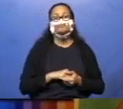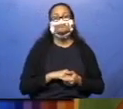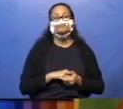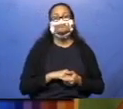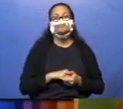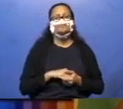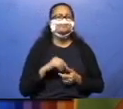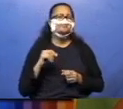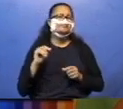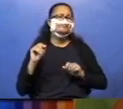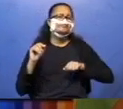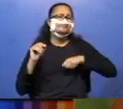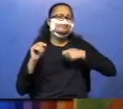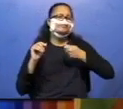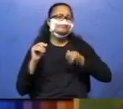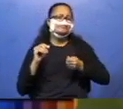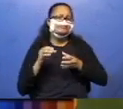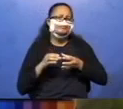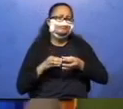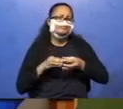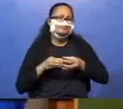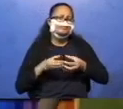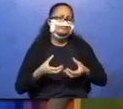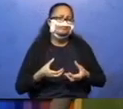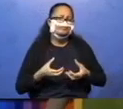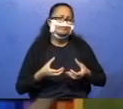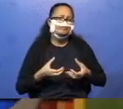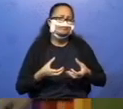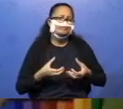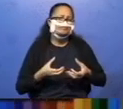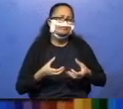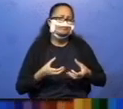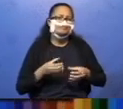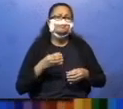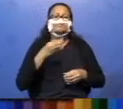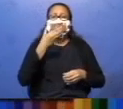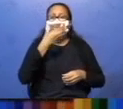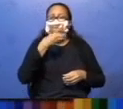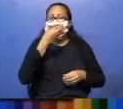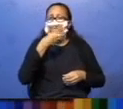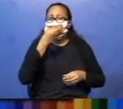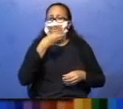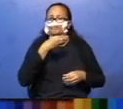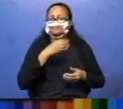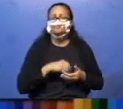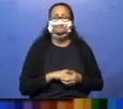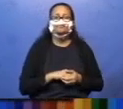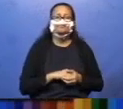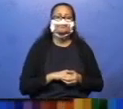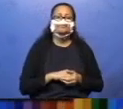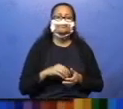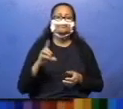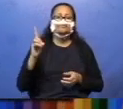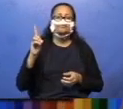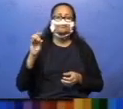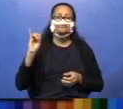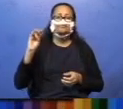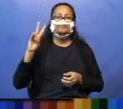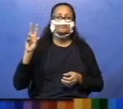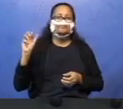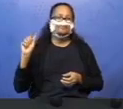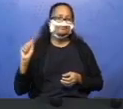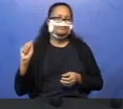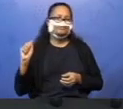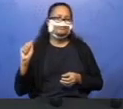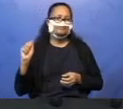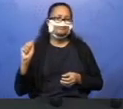Roma. Virou uma fruta quando eu coloco o tio. Diva, uma mulher bonita, assim,